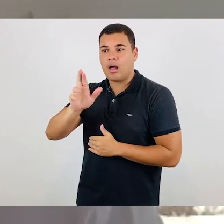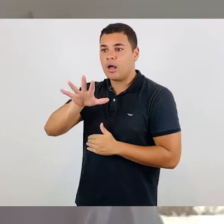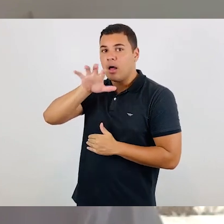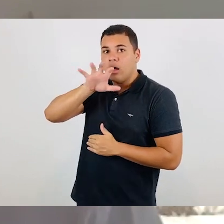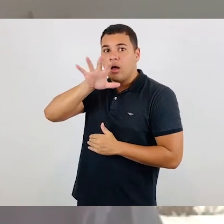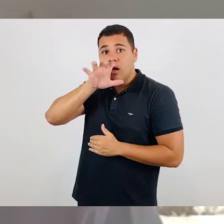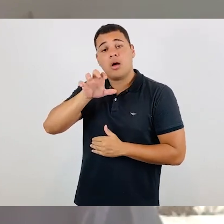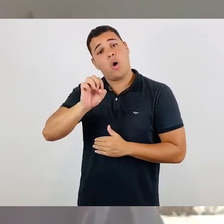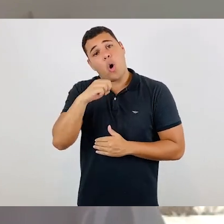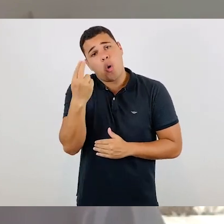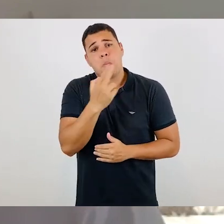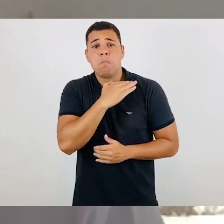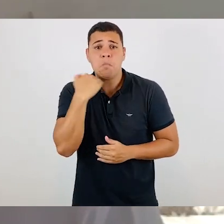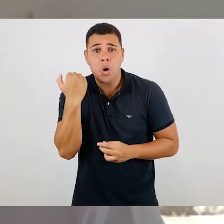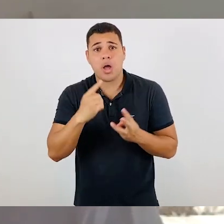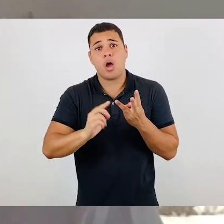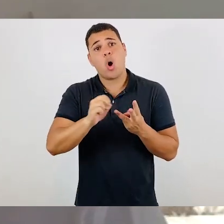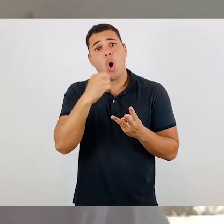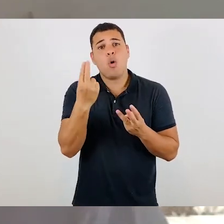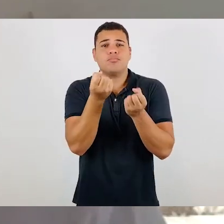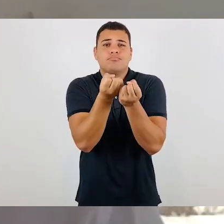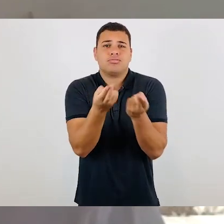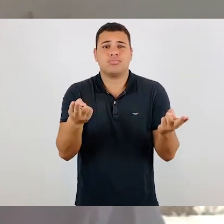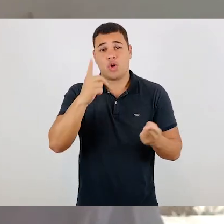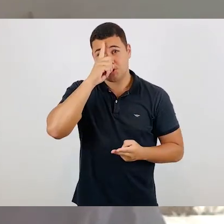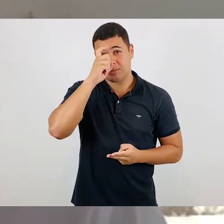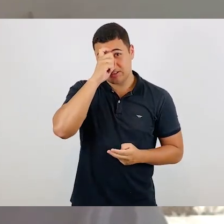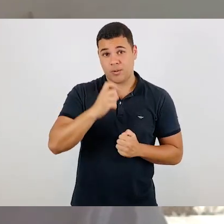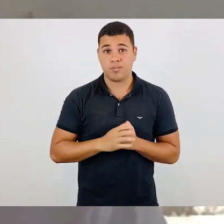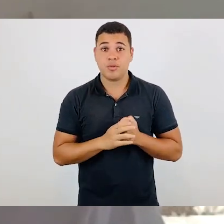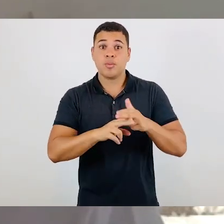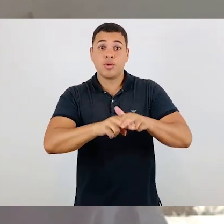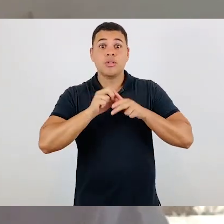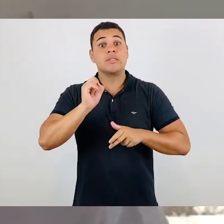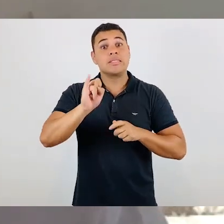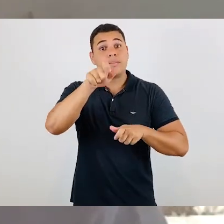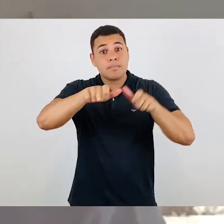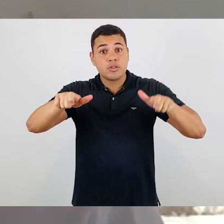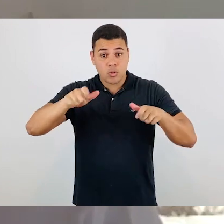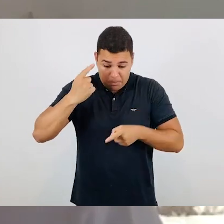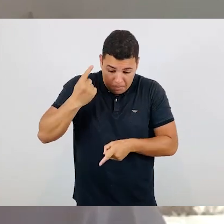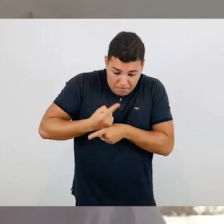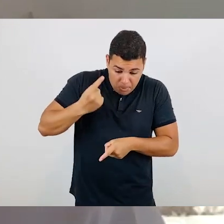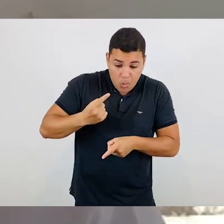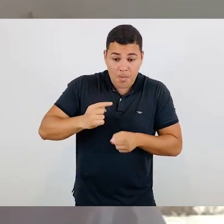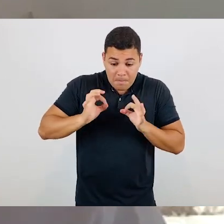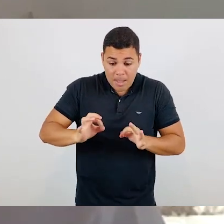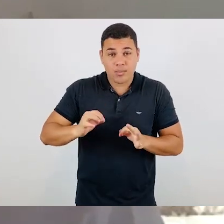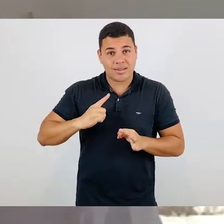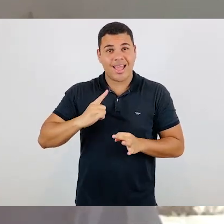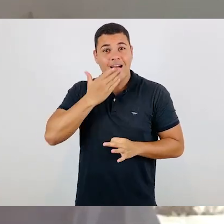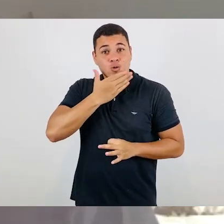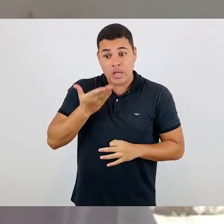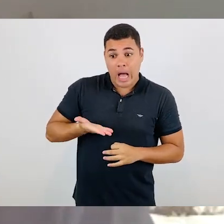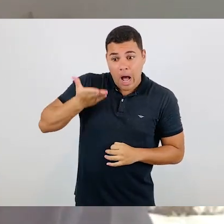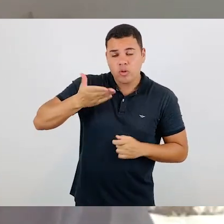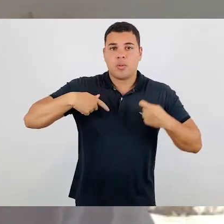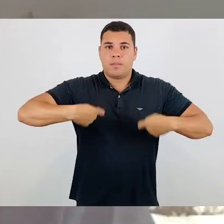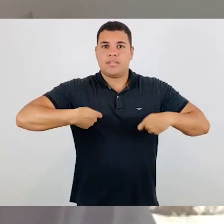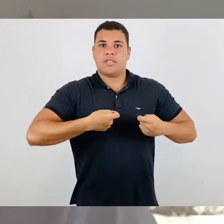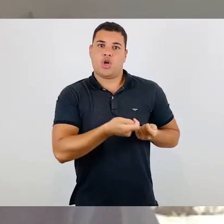mecânico, de ser entubada, ou até mesmo de morrer. Então, o controle do diabetes, uma vez diagnosticado, é muito